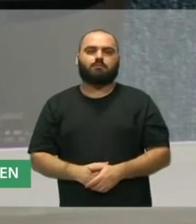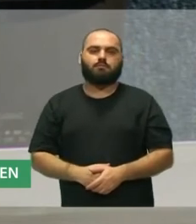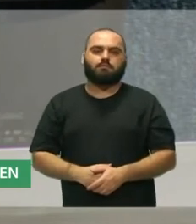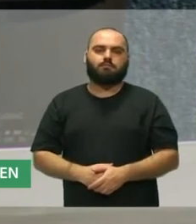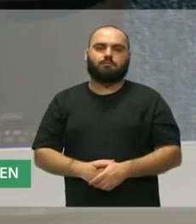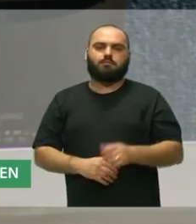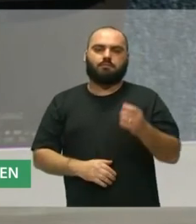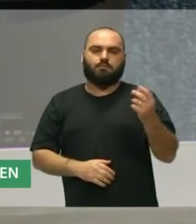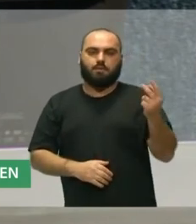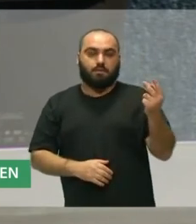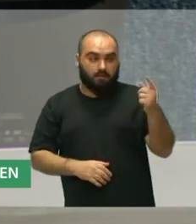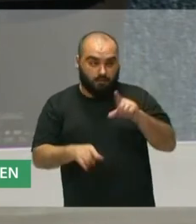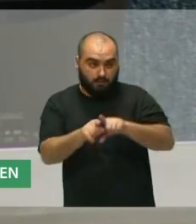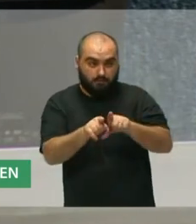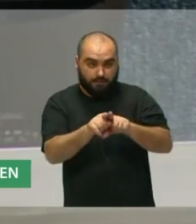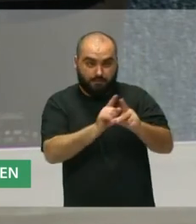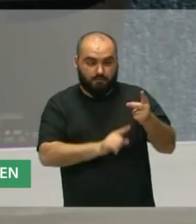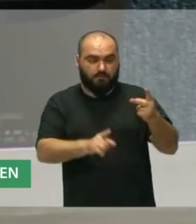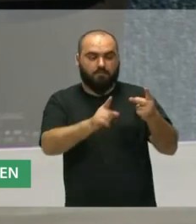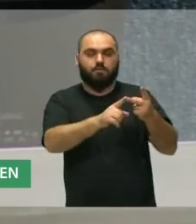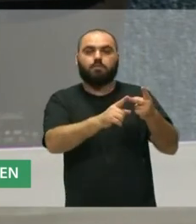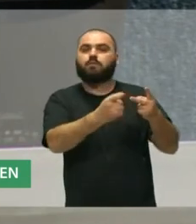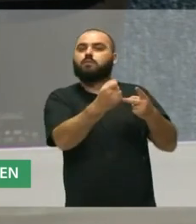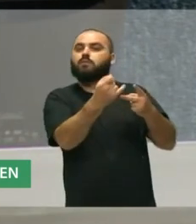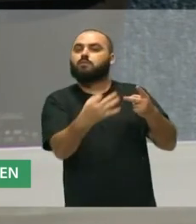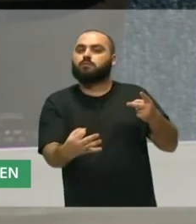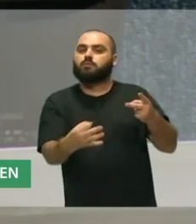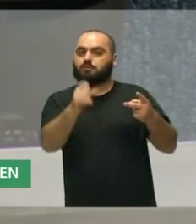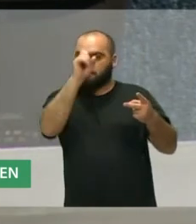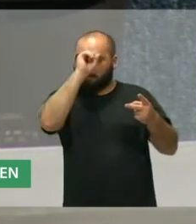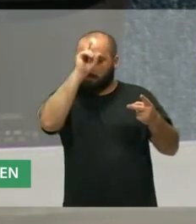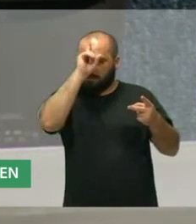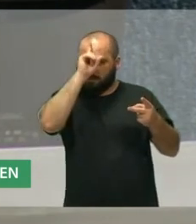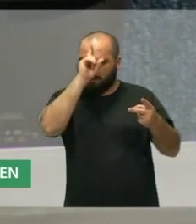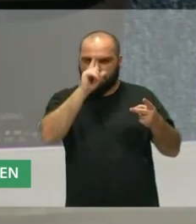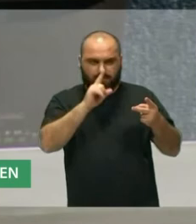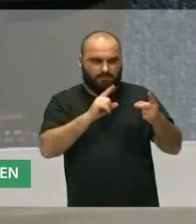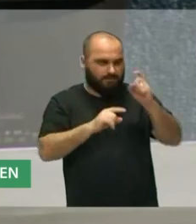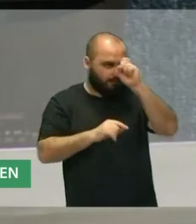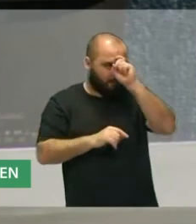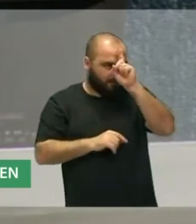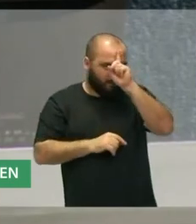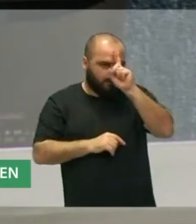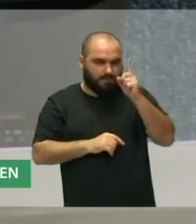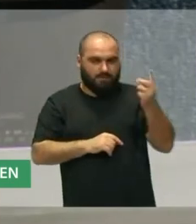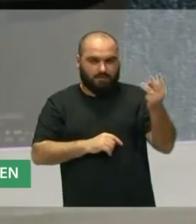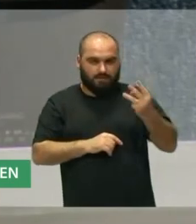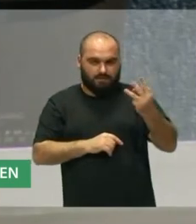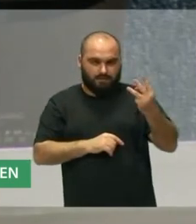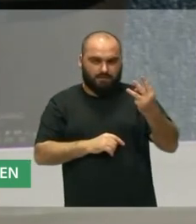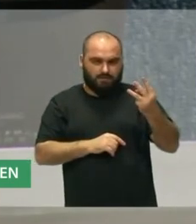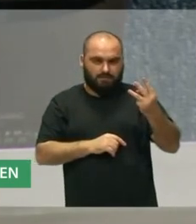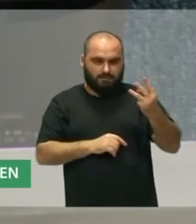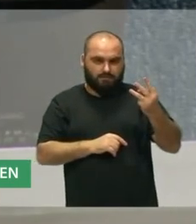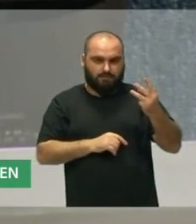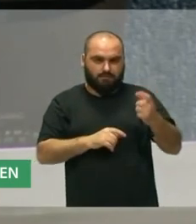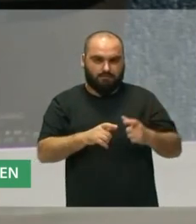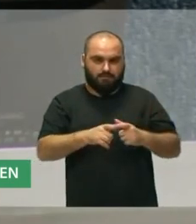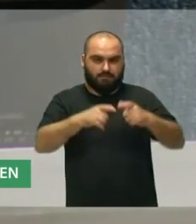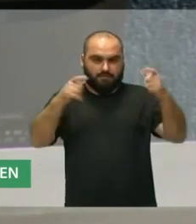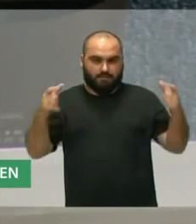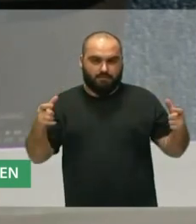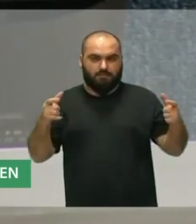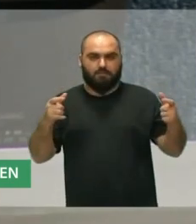fazer um levantamento de quanto os hospitais, porque o Marieta é o terceiro maior, né? o terceiro.